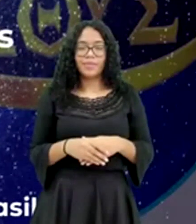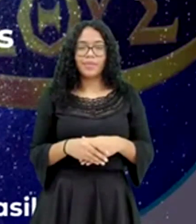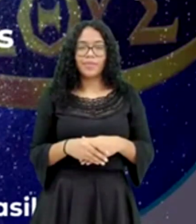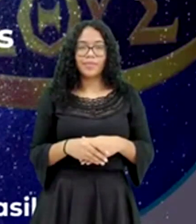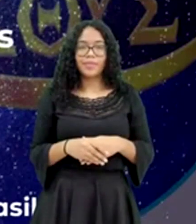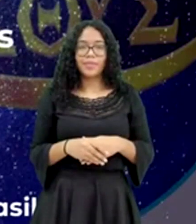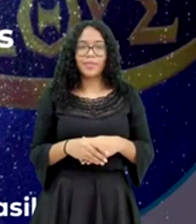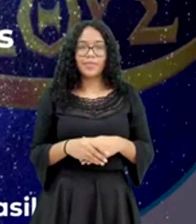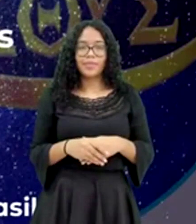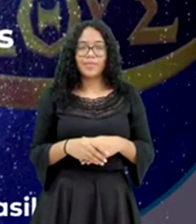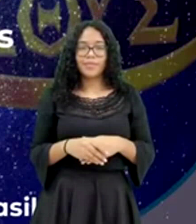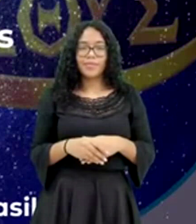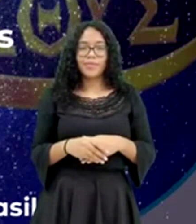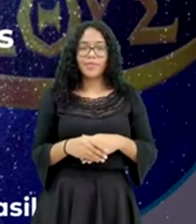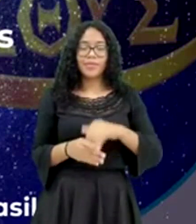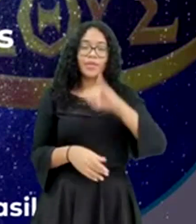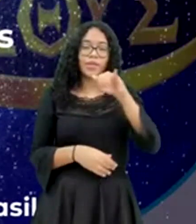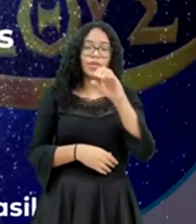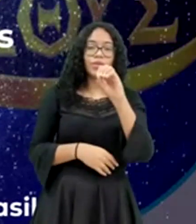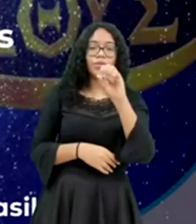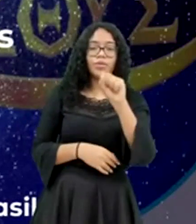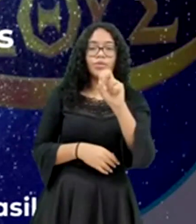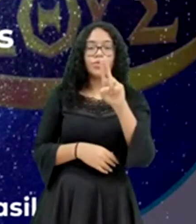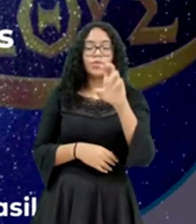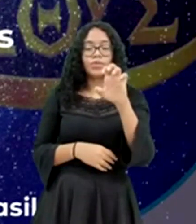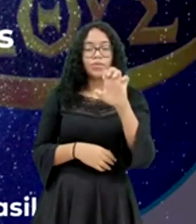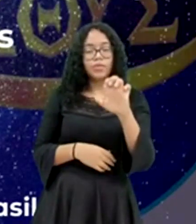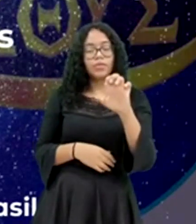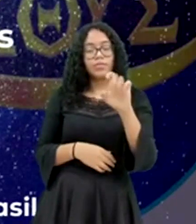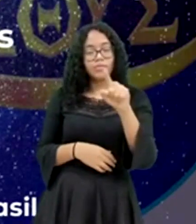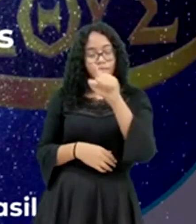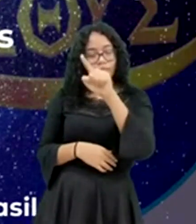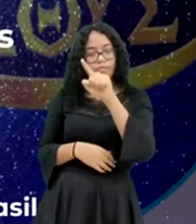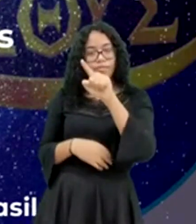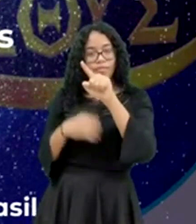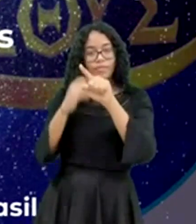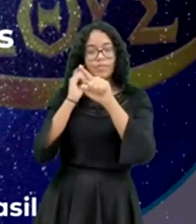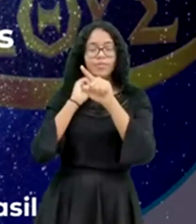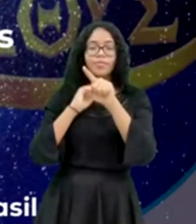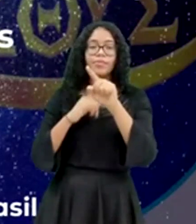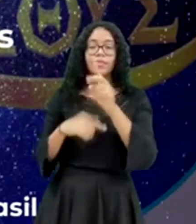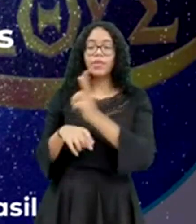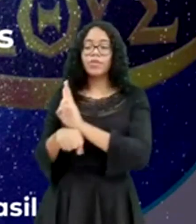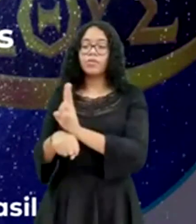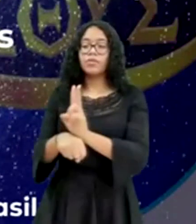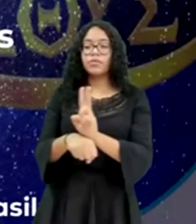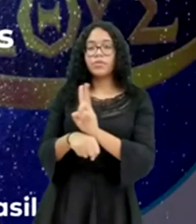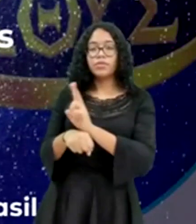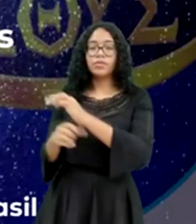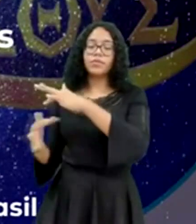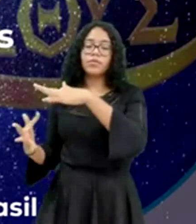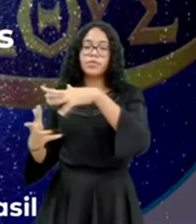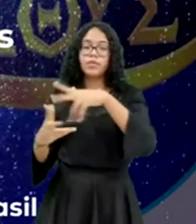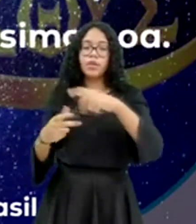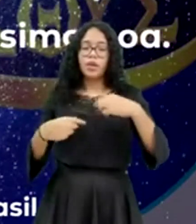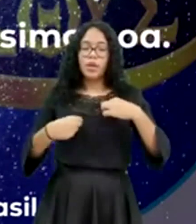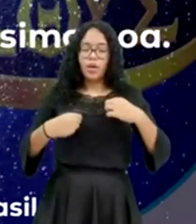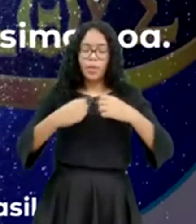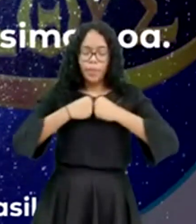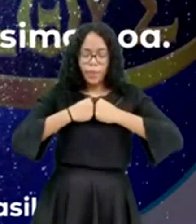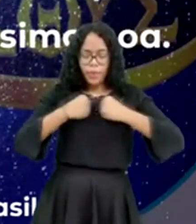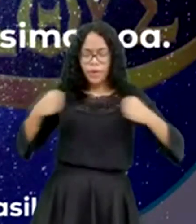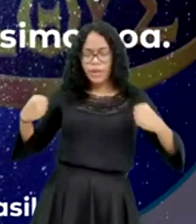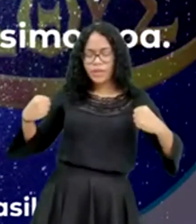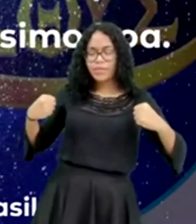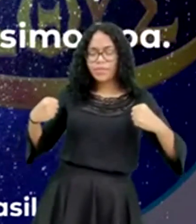filho de Num, e Calebe, filho de Jefoné, dentre os que espiaram a terra, rasgaram as suas vestes e